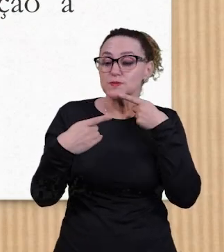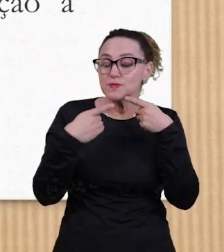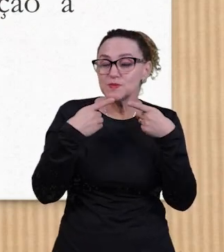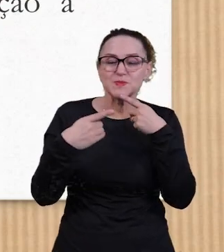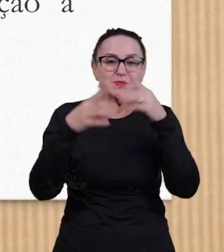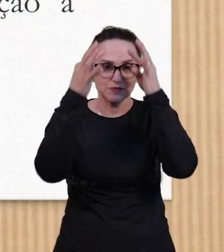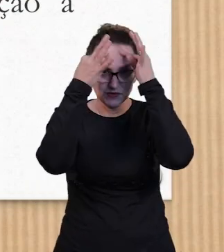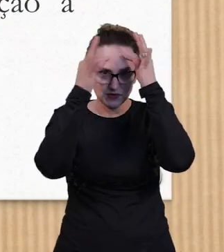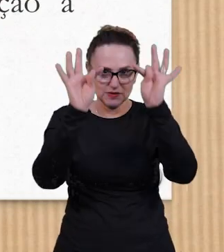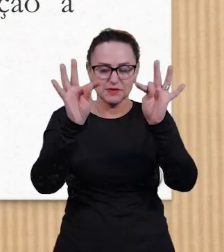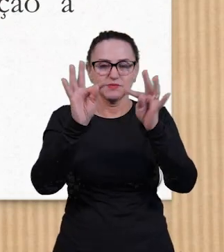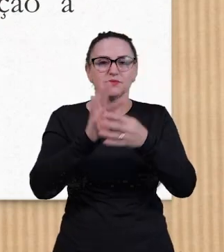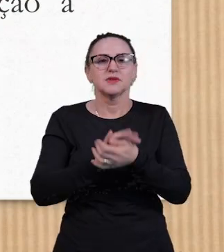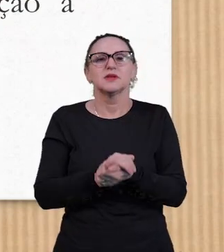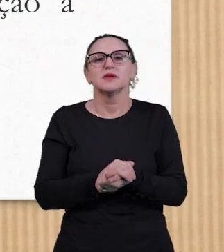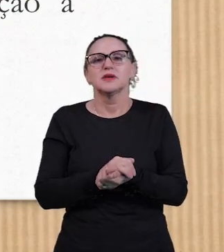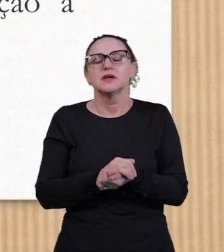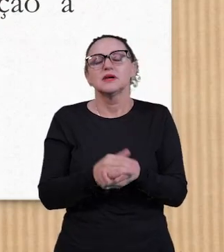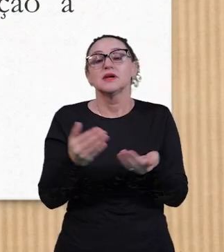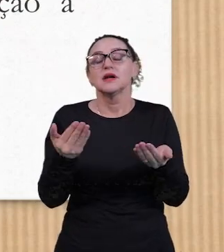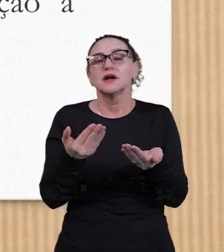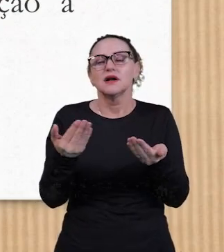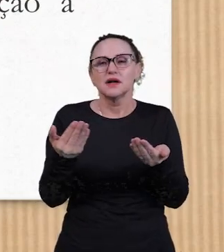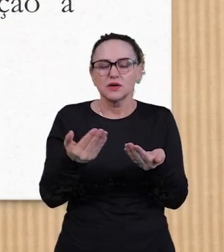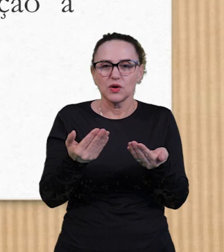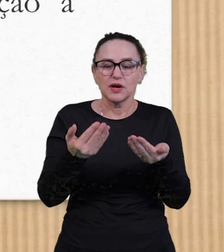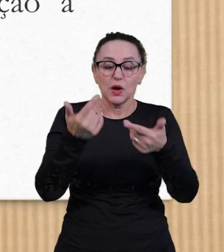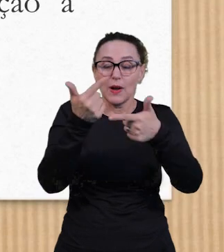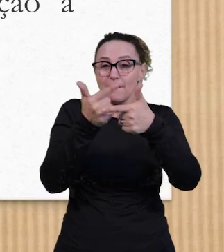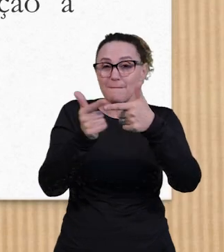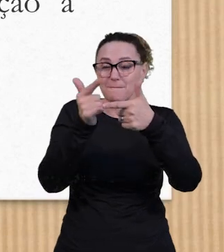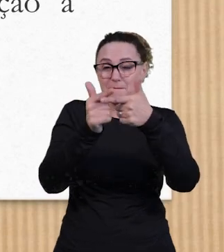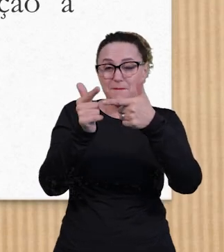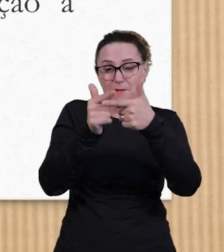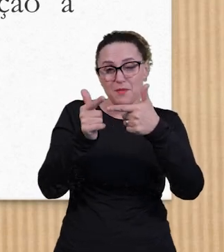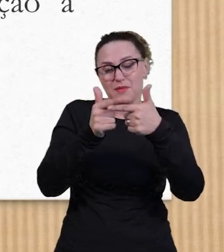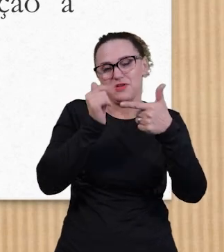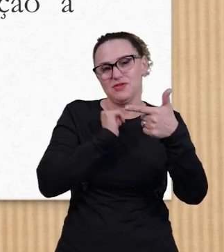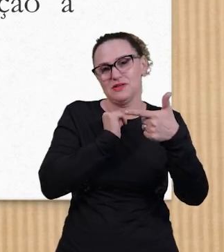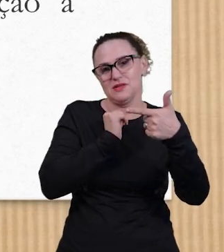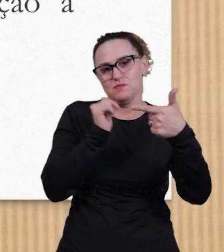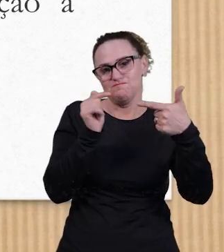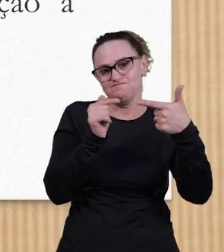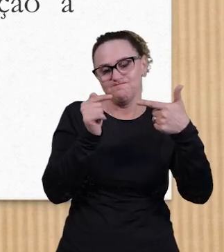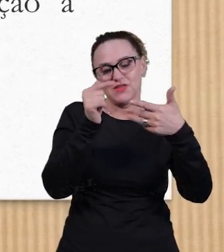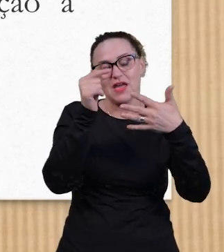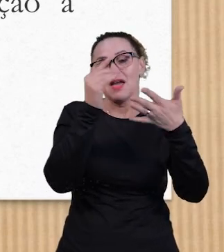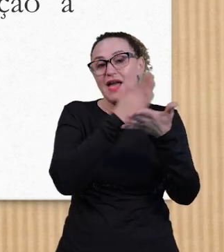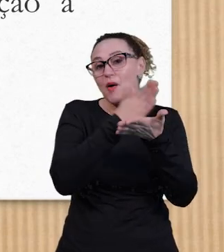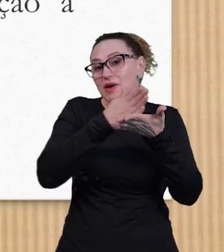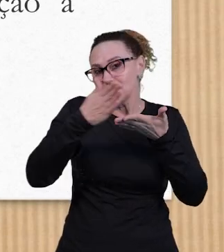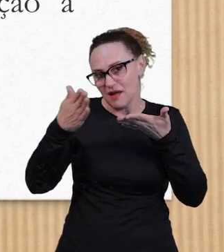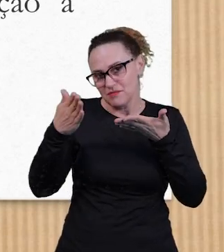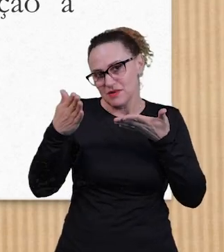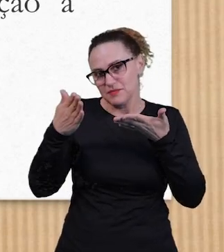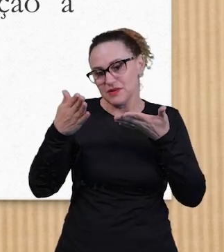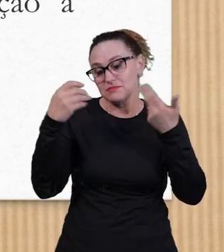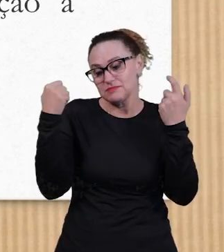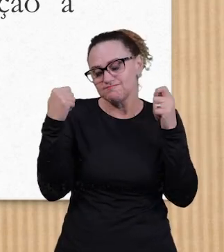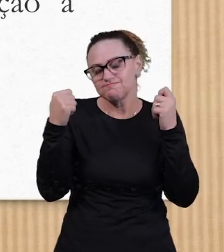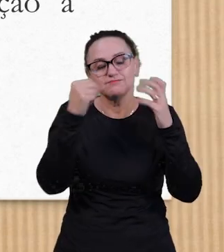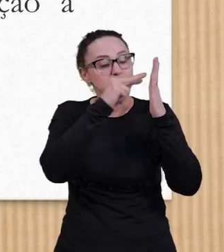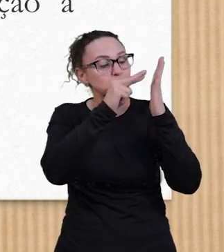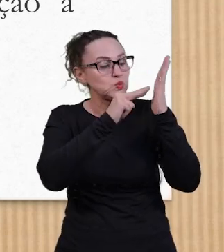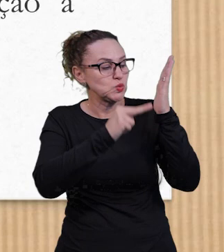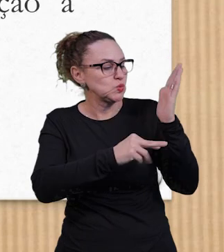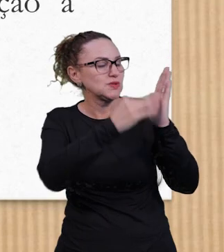com os nossos slides, a problematização é uma etapa que exige algumas leituras sobre o tema. É ideal